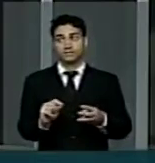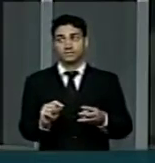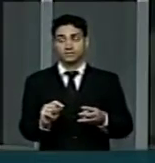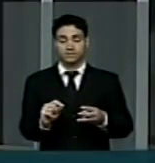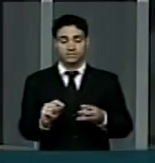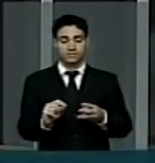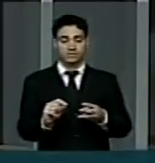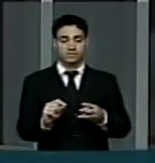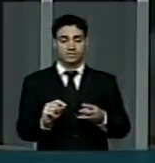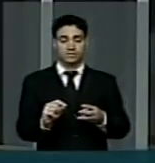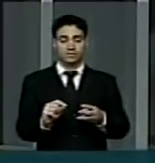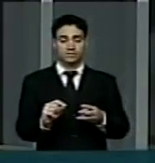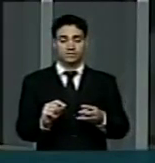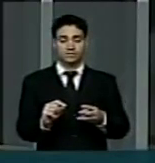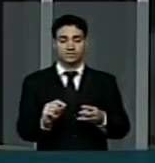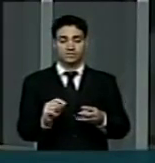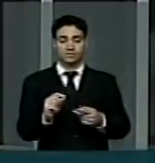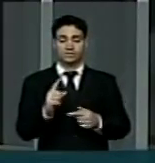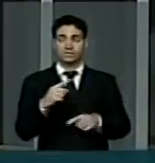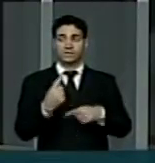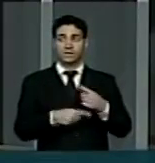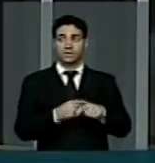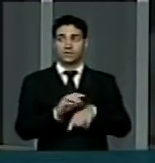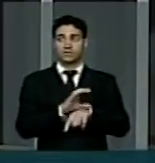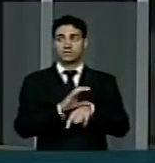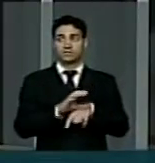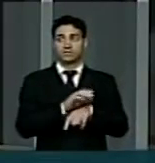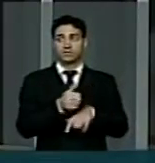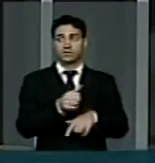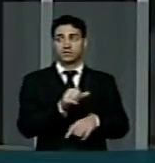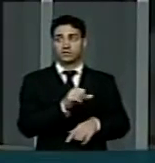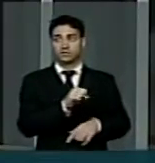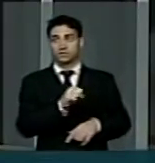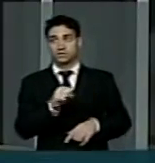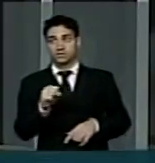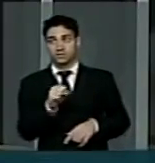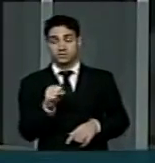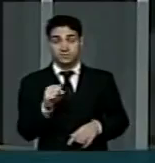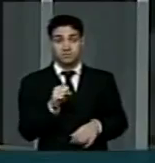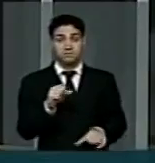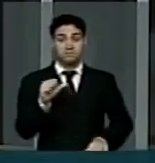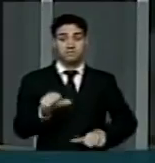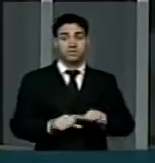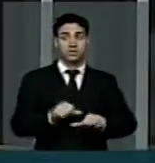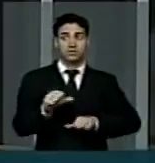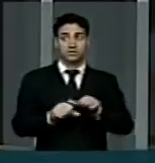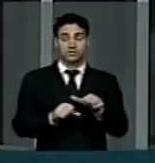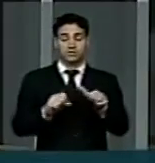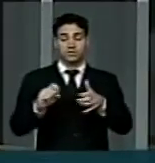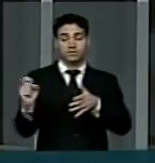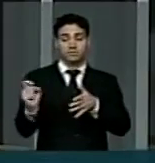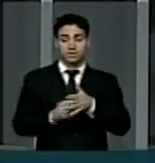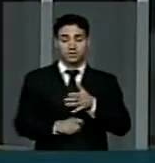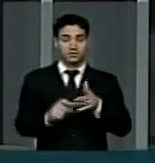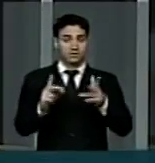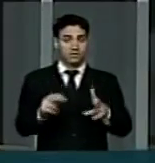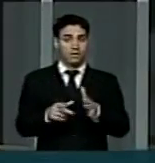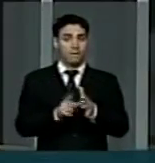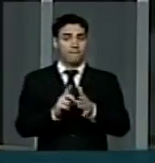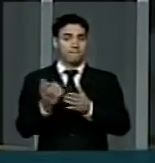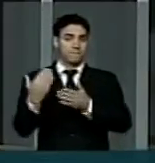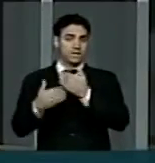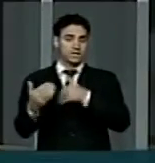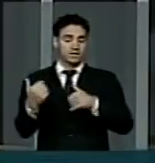história. Depois da Constituição de 88, mudou muito a carga tributária, como era no passado. E eu posso dizer isso